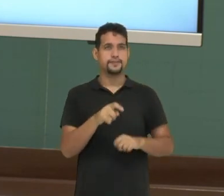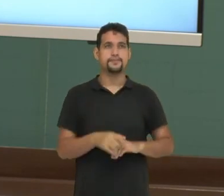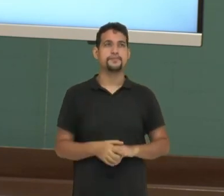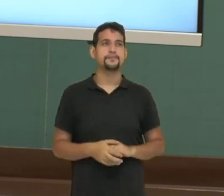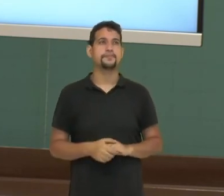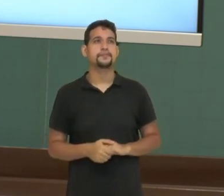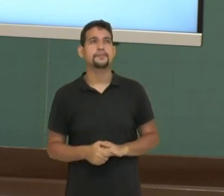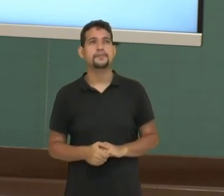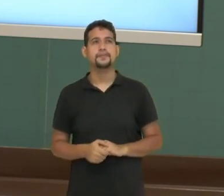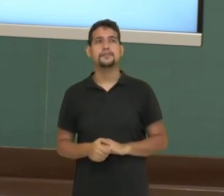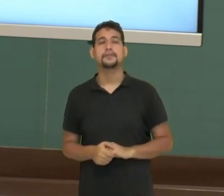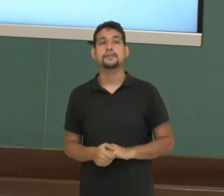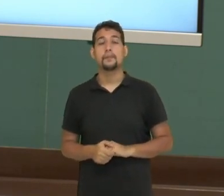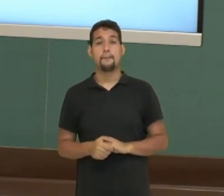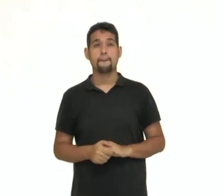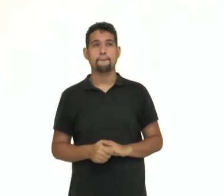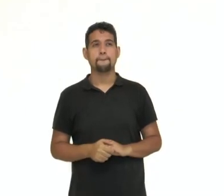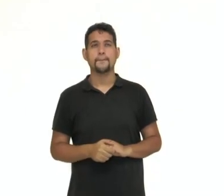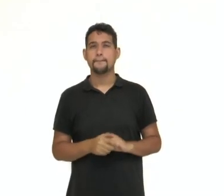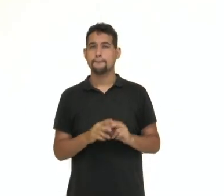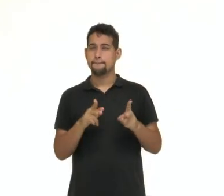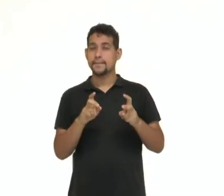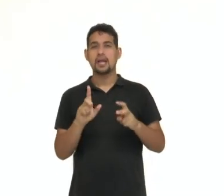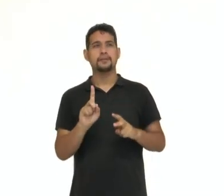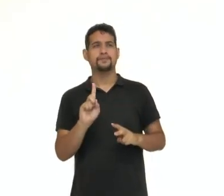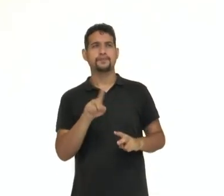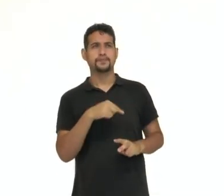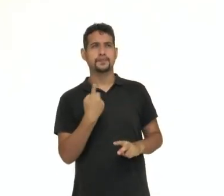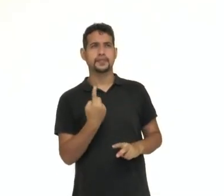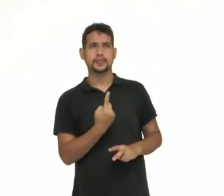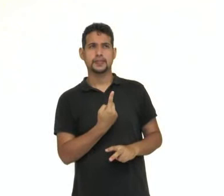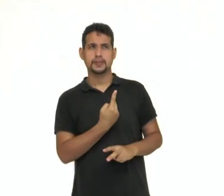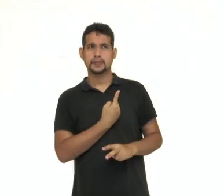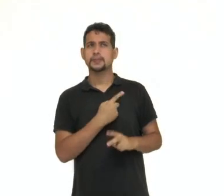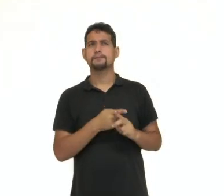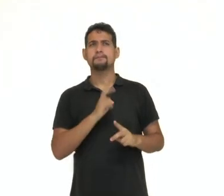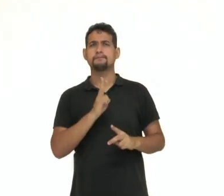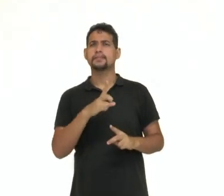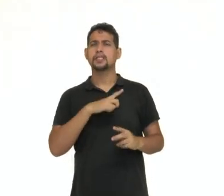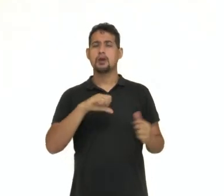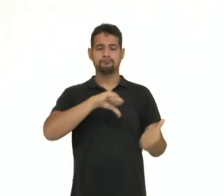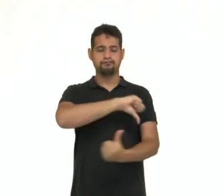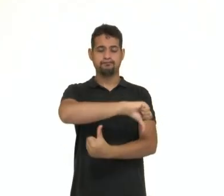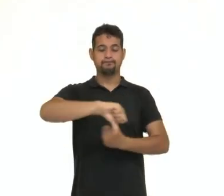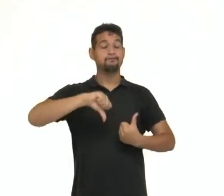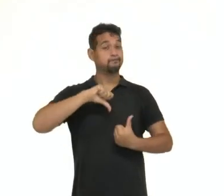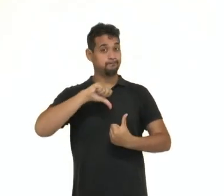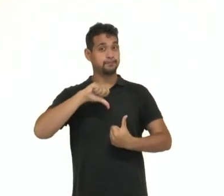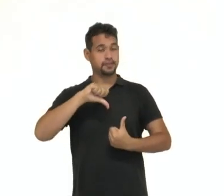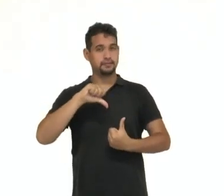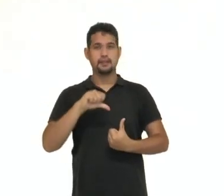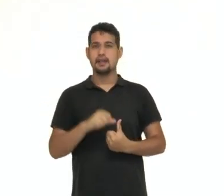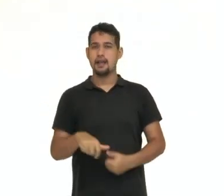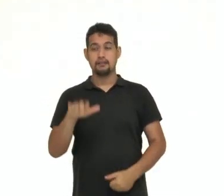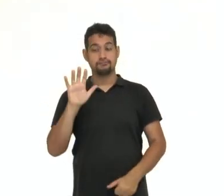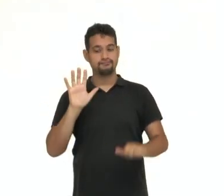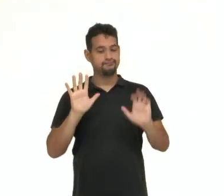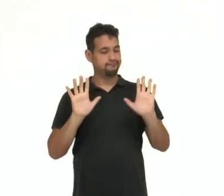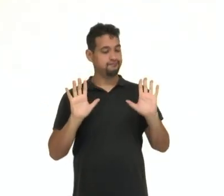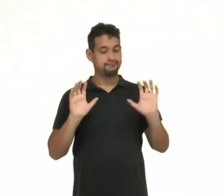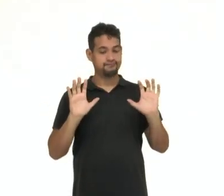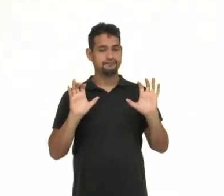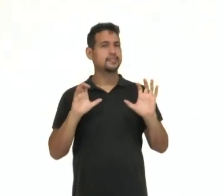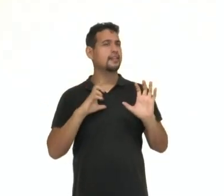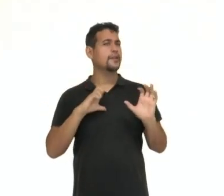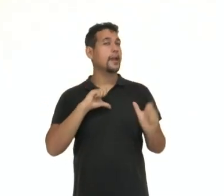gente. Em nossas mãos se encontra o cambio. Em nossas mãos se encontra